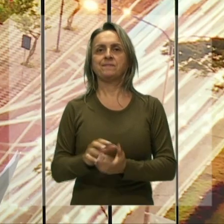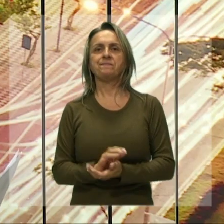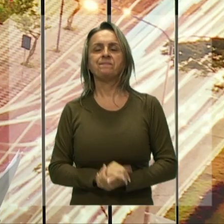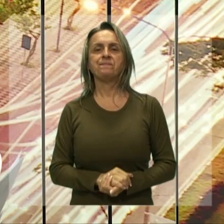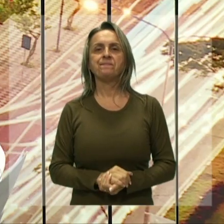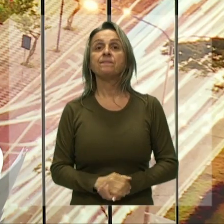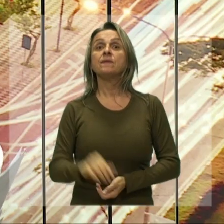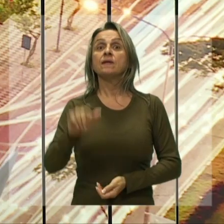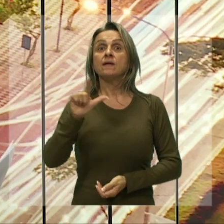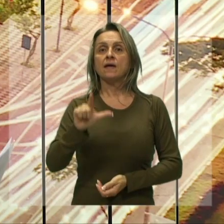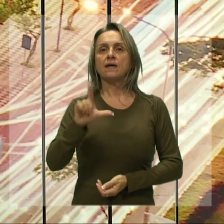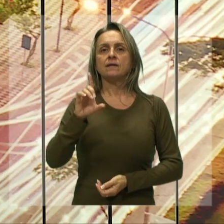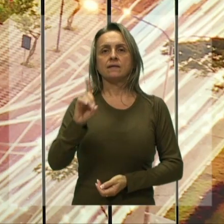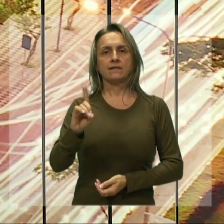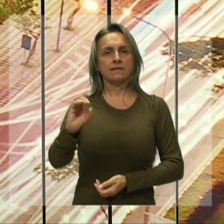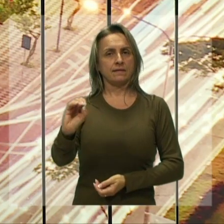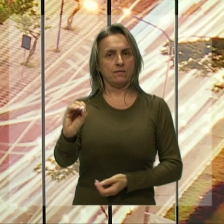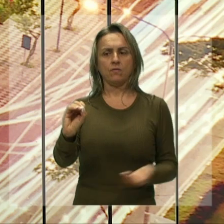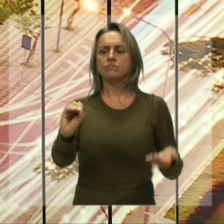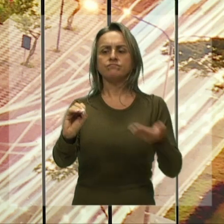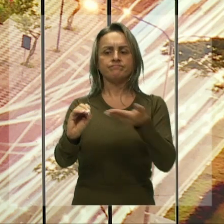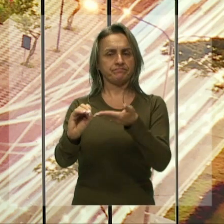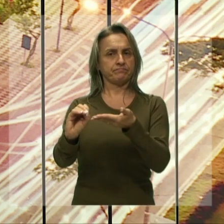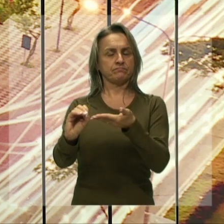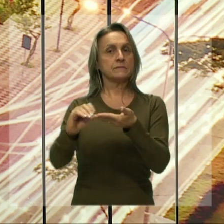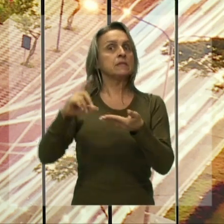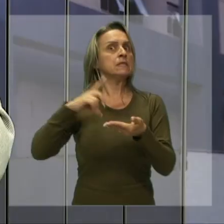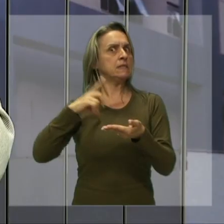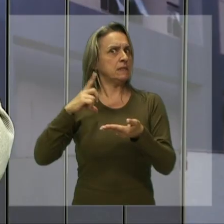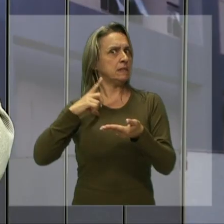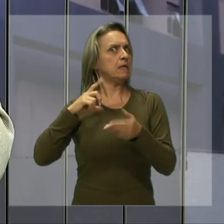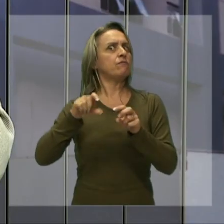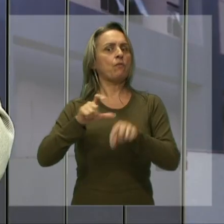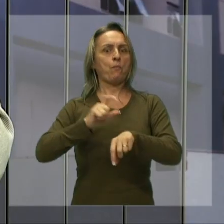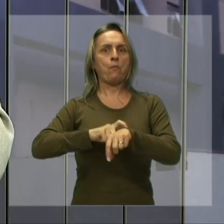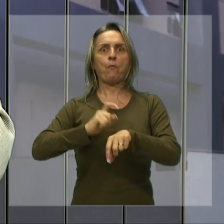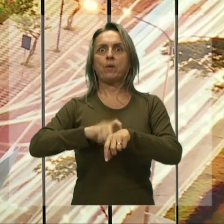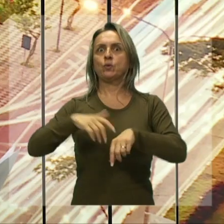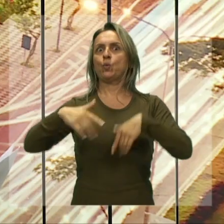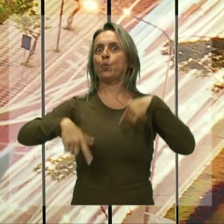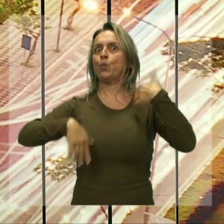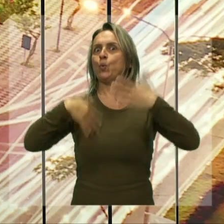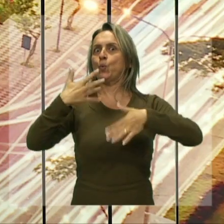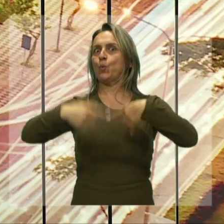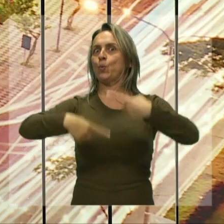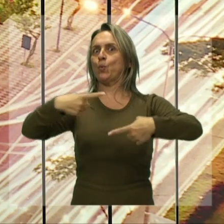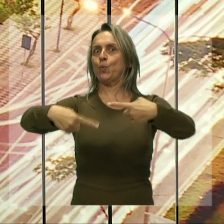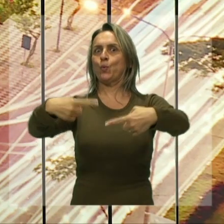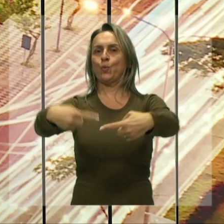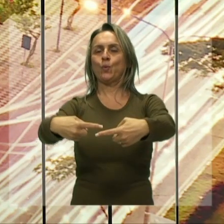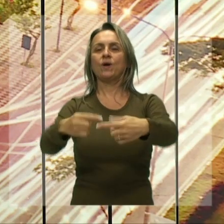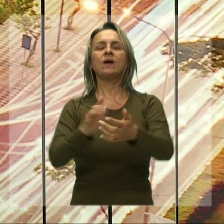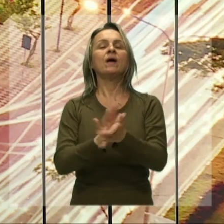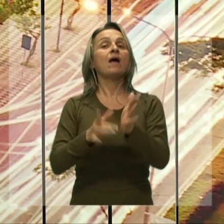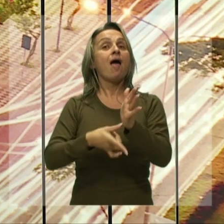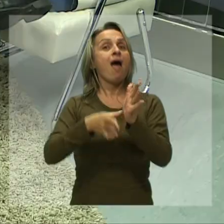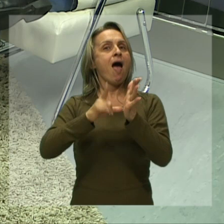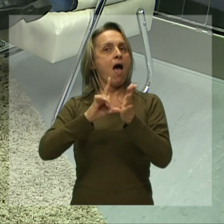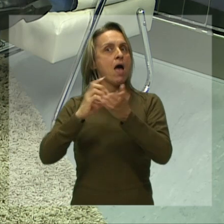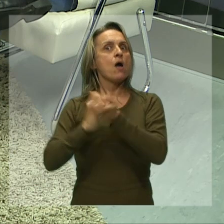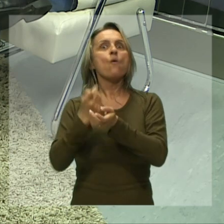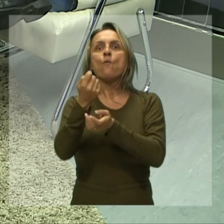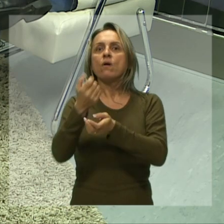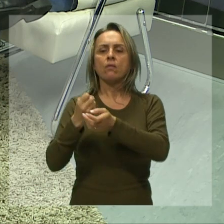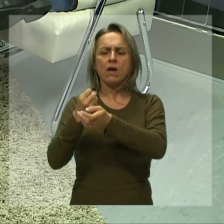A LDO teve um momento bem polêmico de muita discussão. Sim. Foi antes até de entrar a madrugada dentro